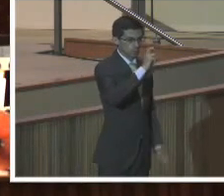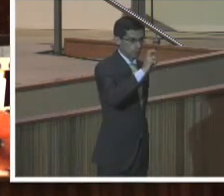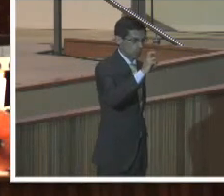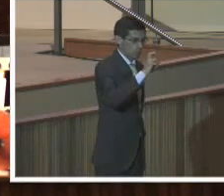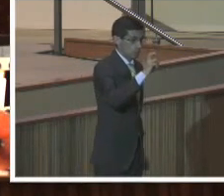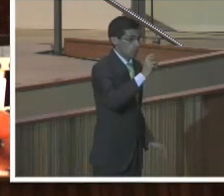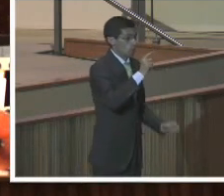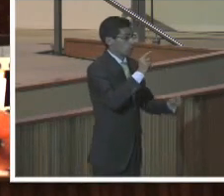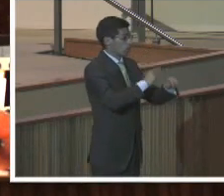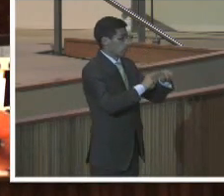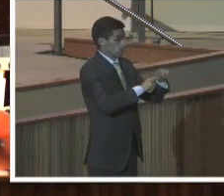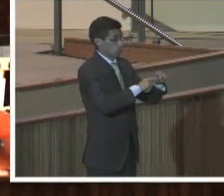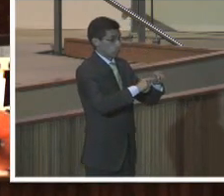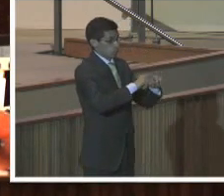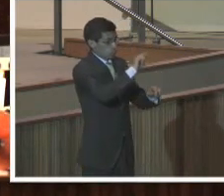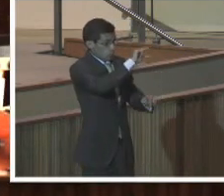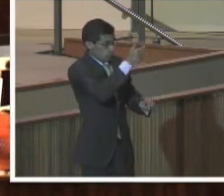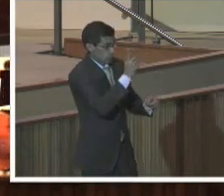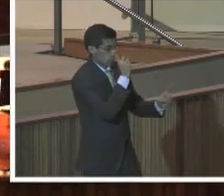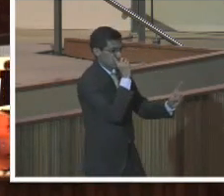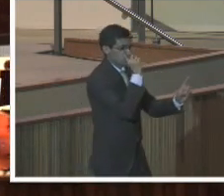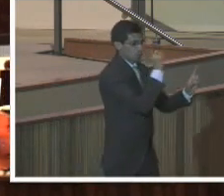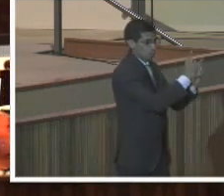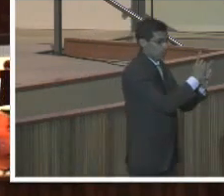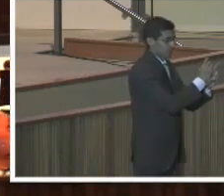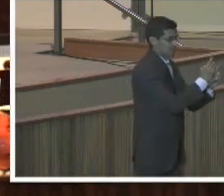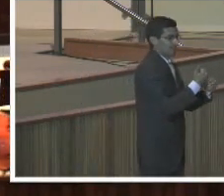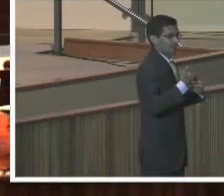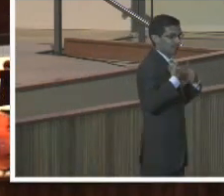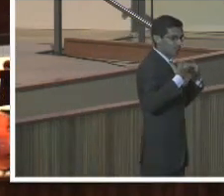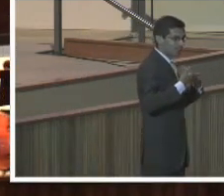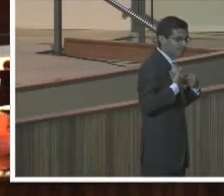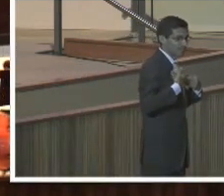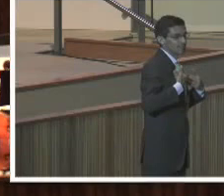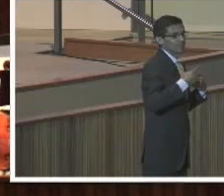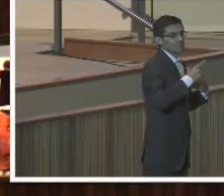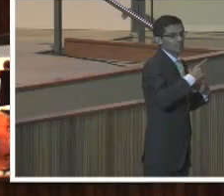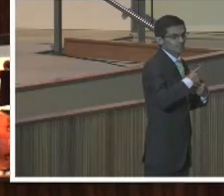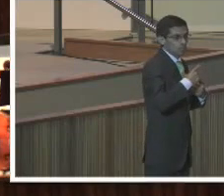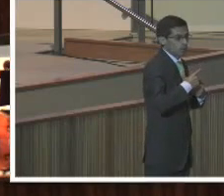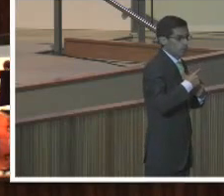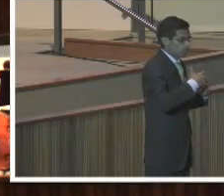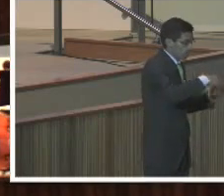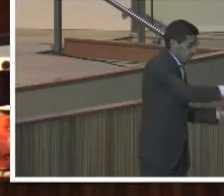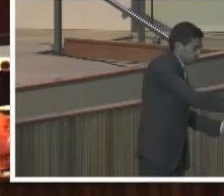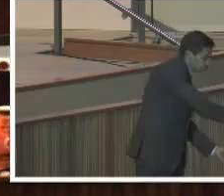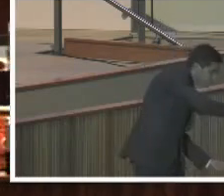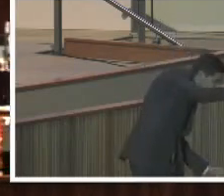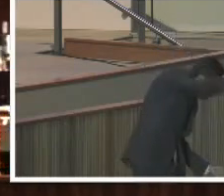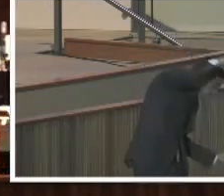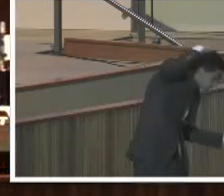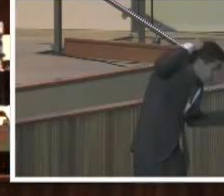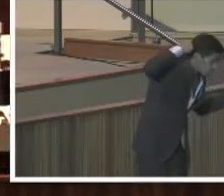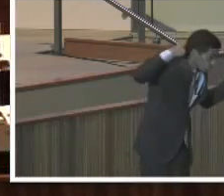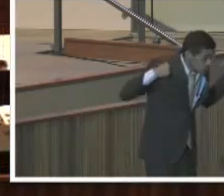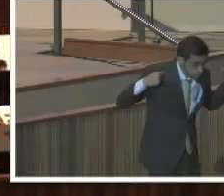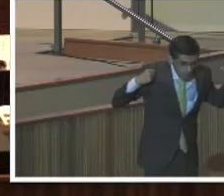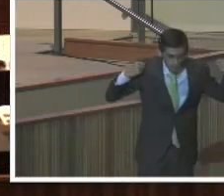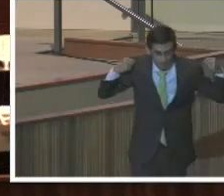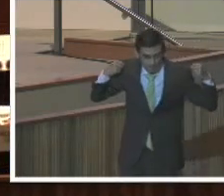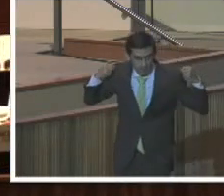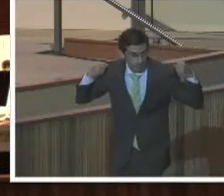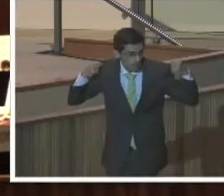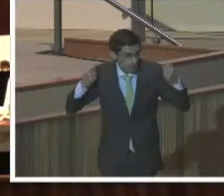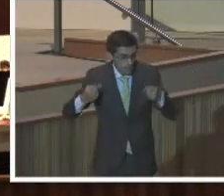muito contente e volta com ela onde? Nos ombros. E